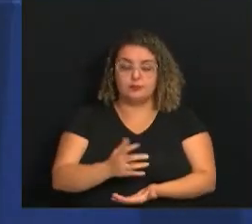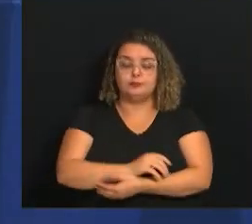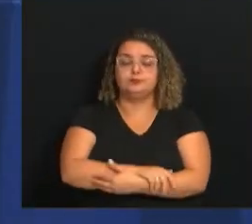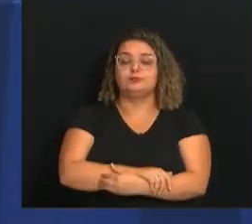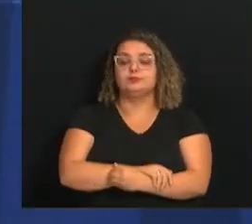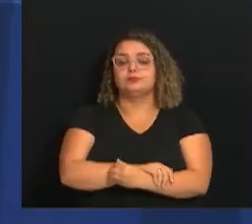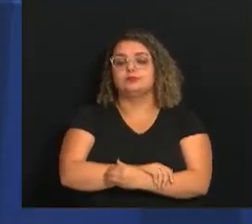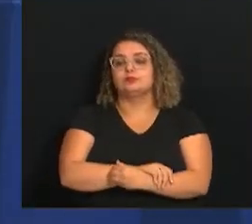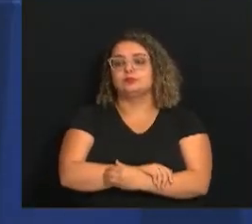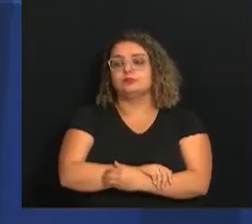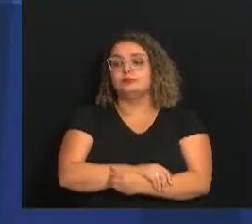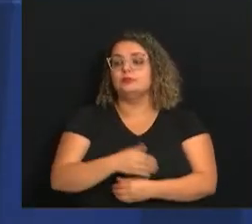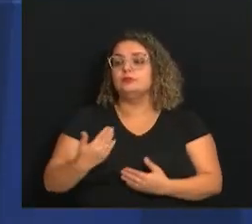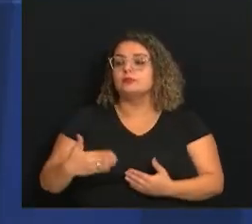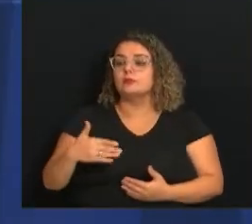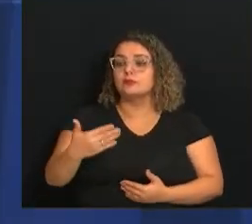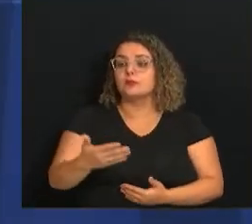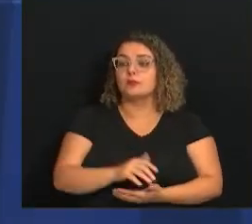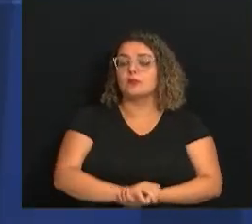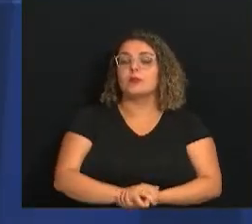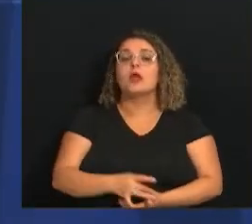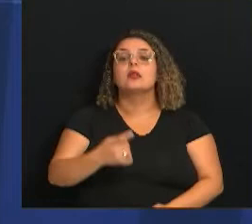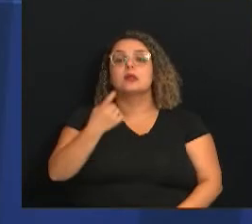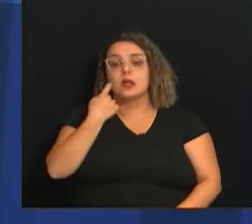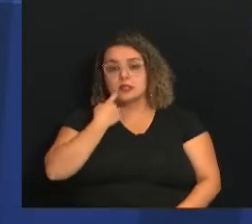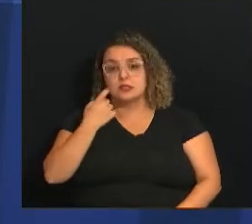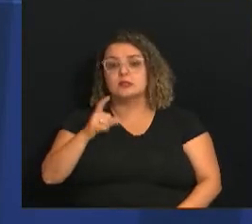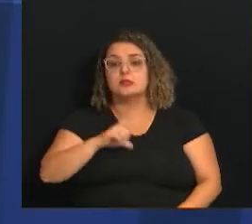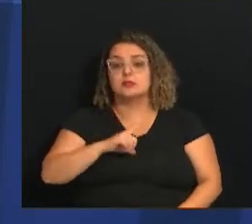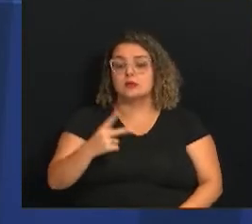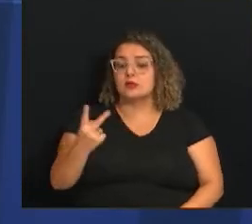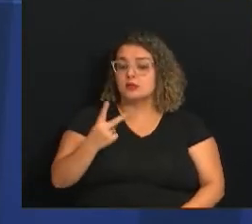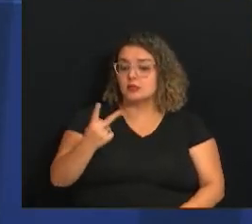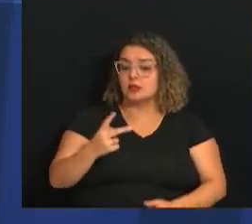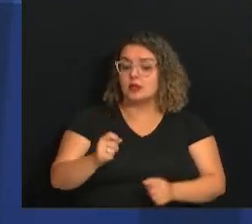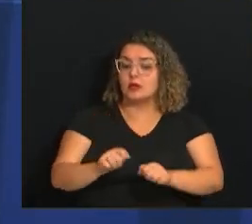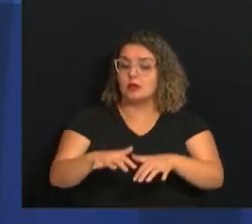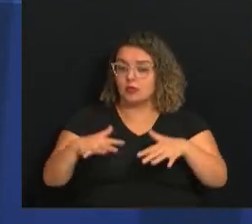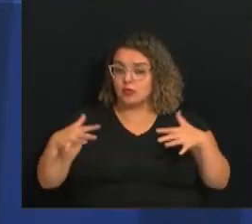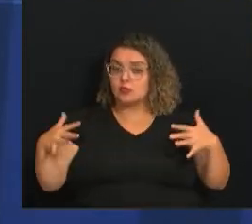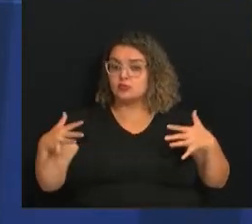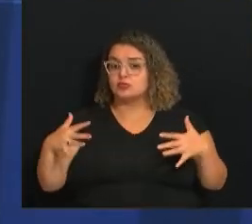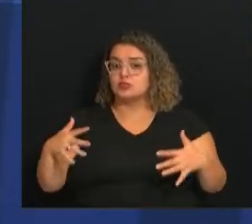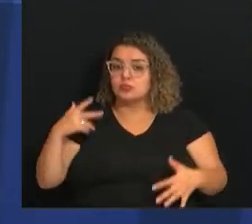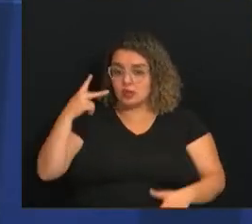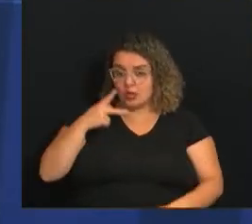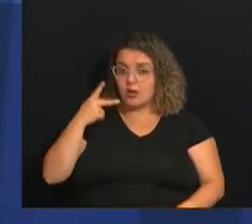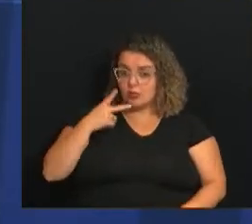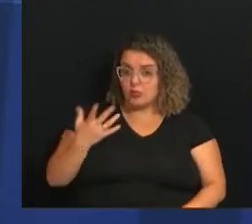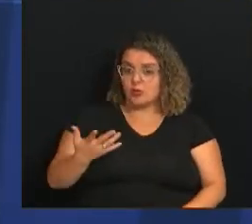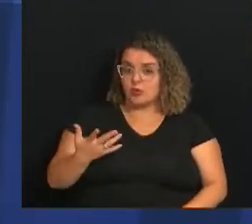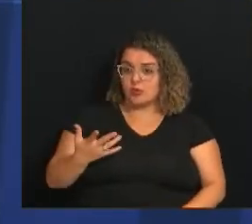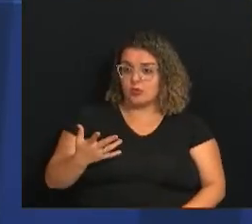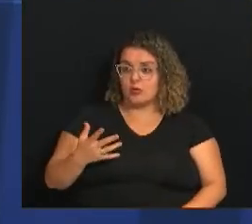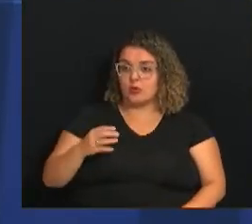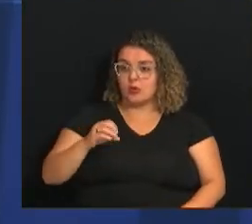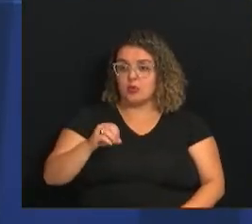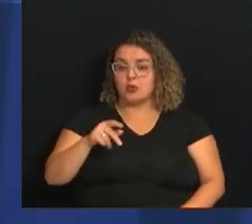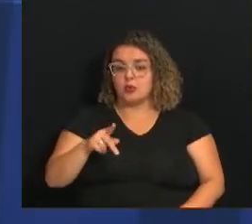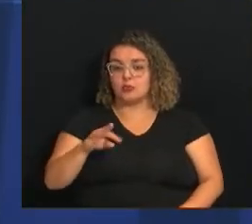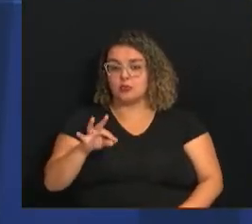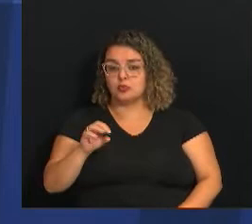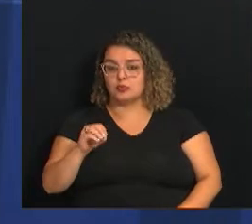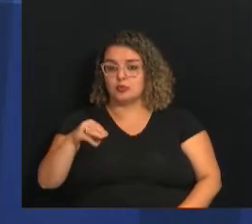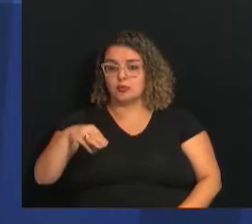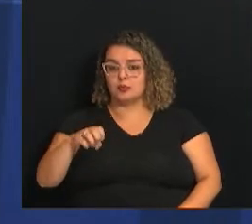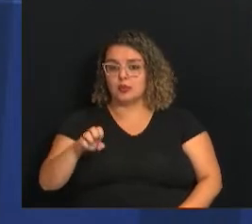Em seguida, também na sexta-feira, a segunda audiência pública debateu o tema optometria e a decisão